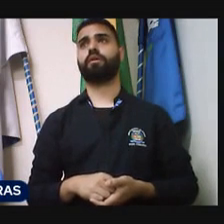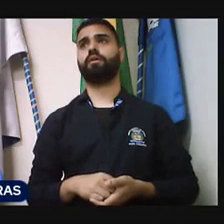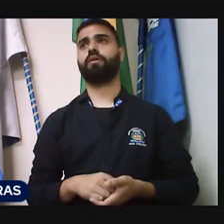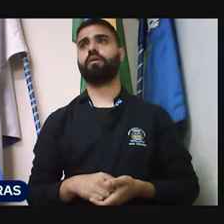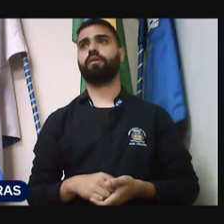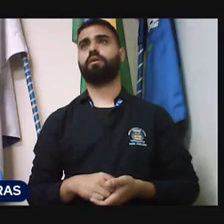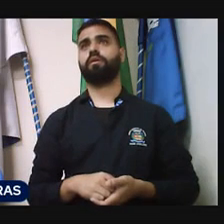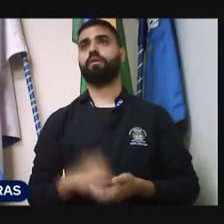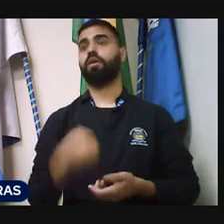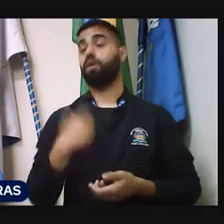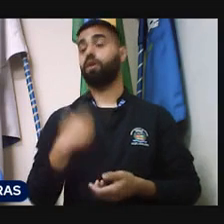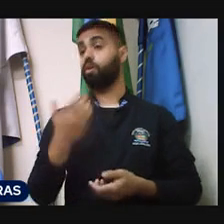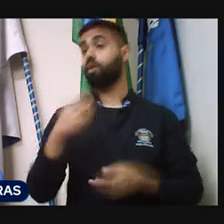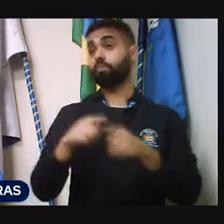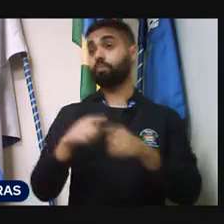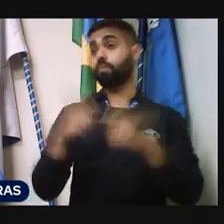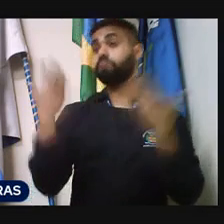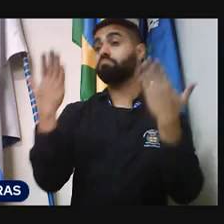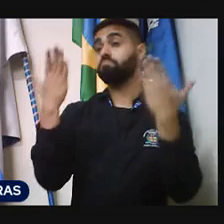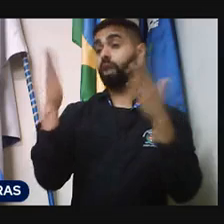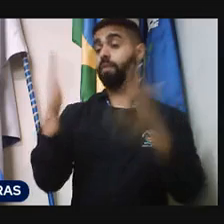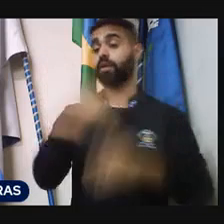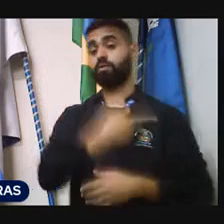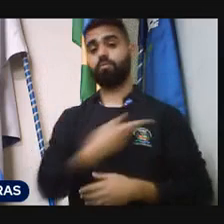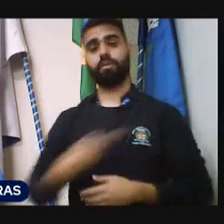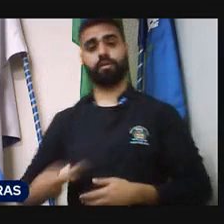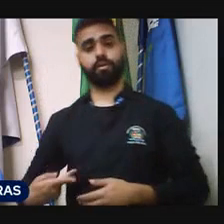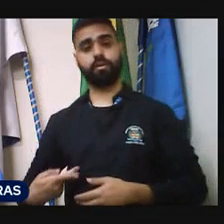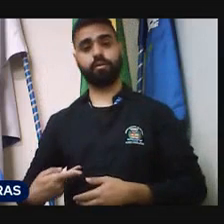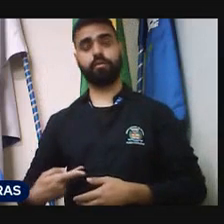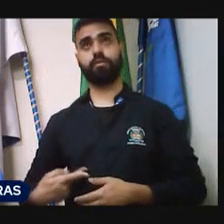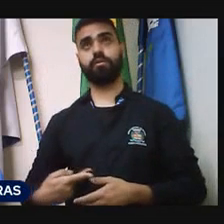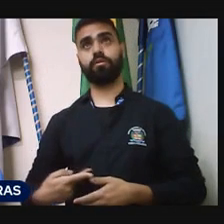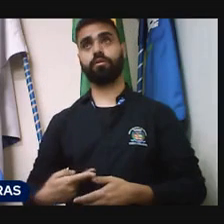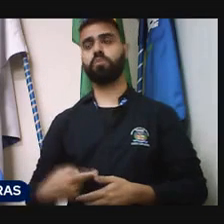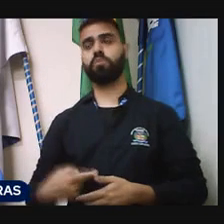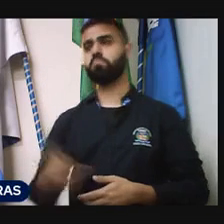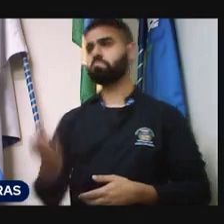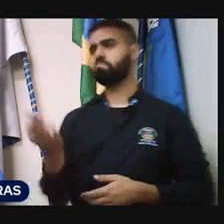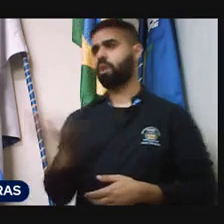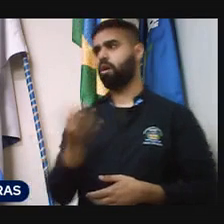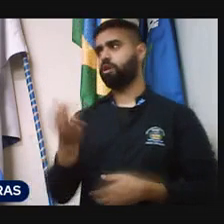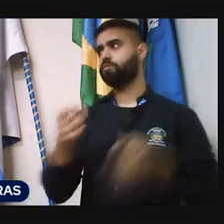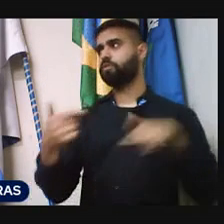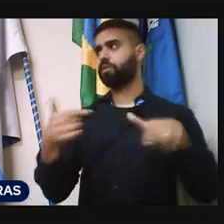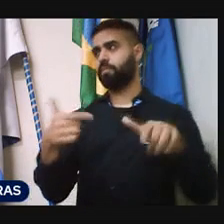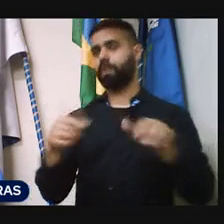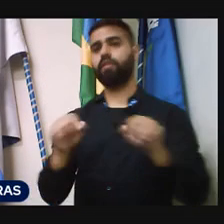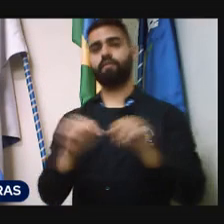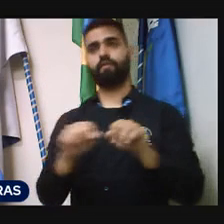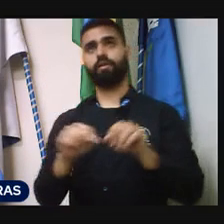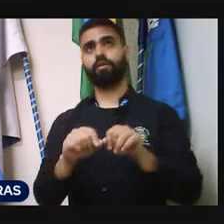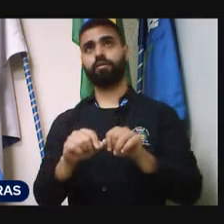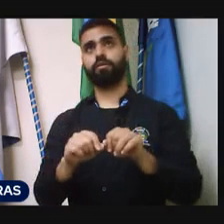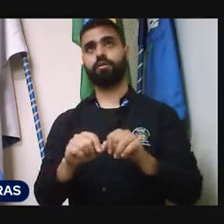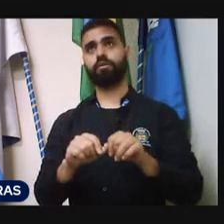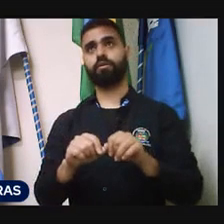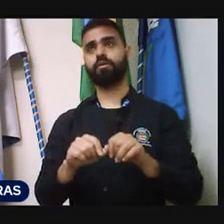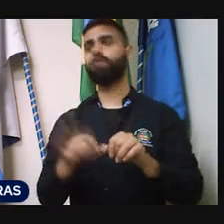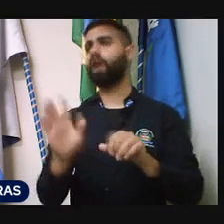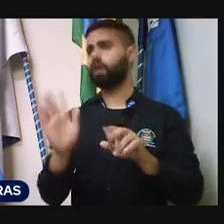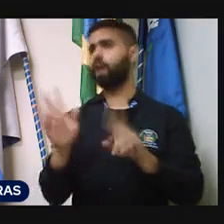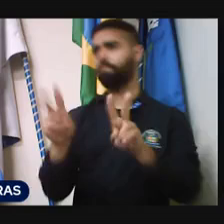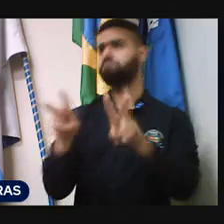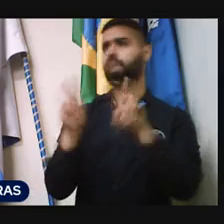Eu quero parabenizar o presidente do descendente trabalho tá fazendo já dá para